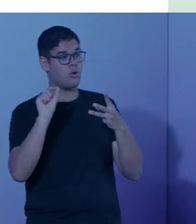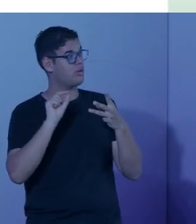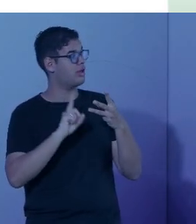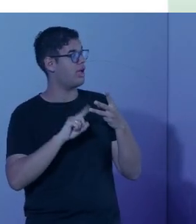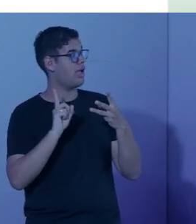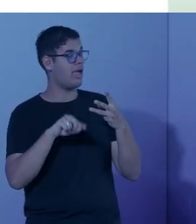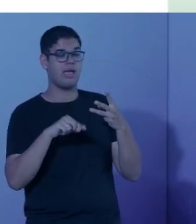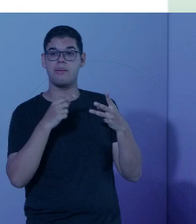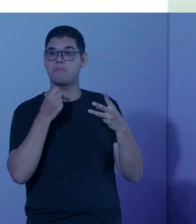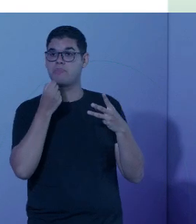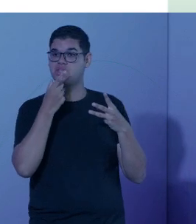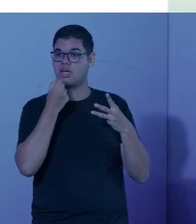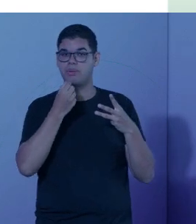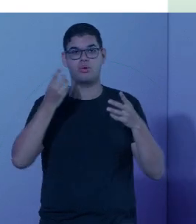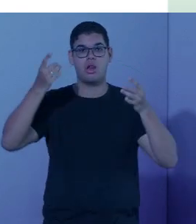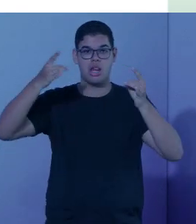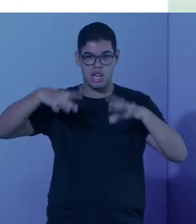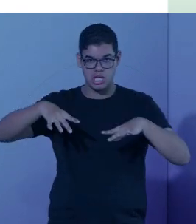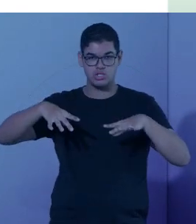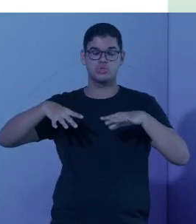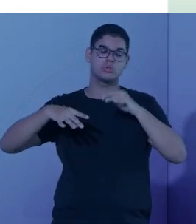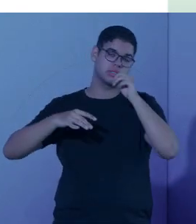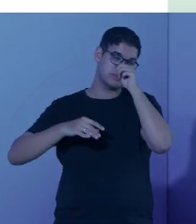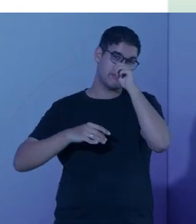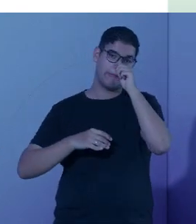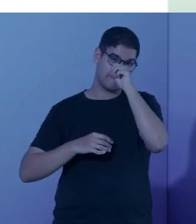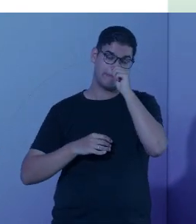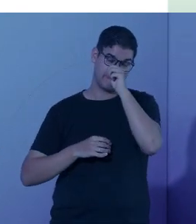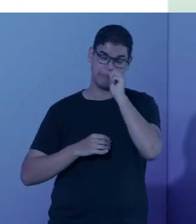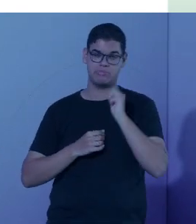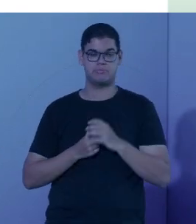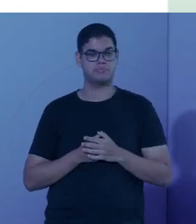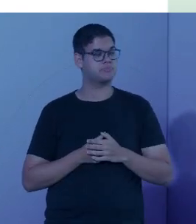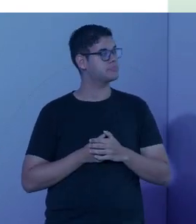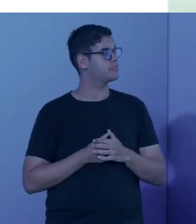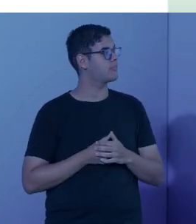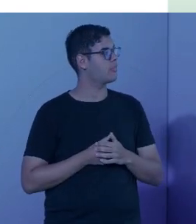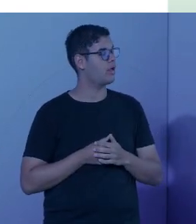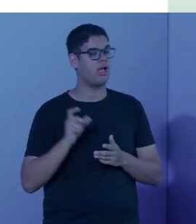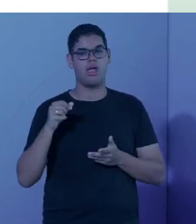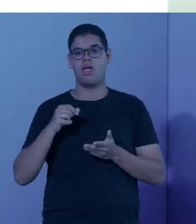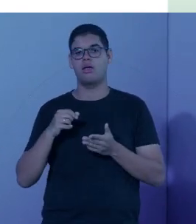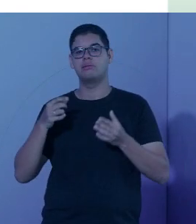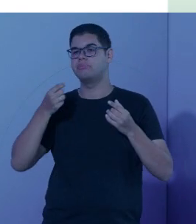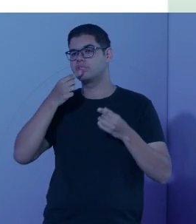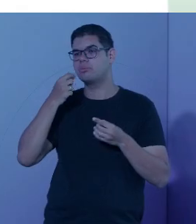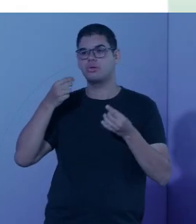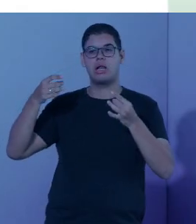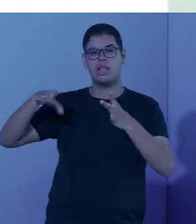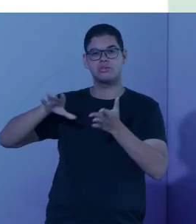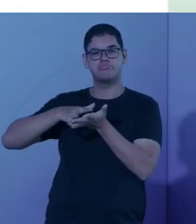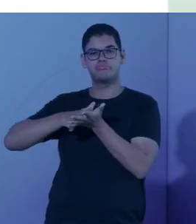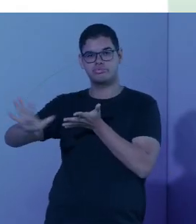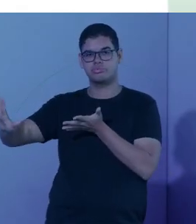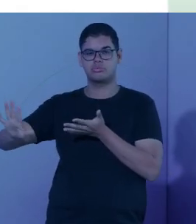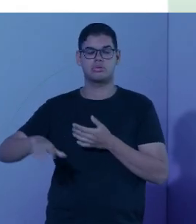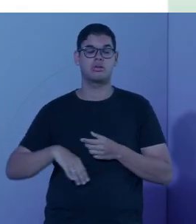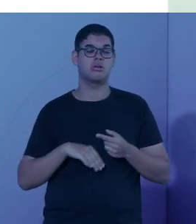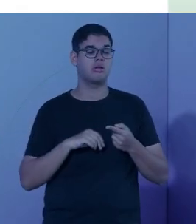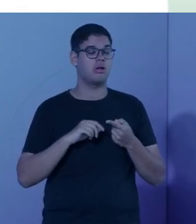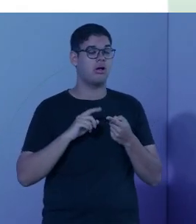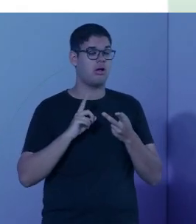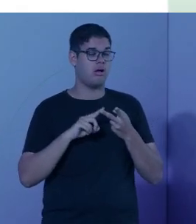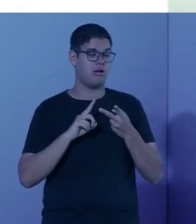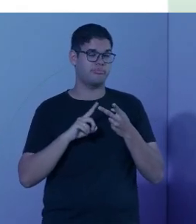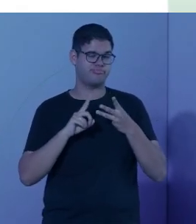prazo, a maior parte deles estão dispensados. Nessa parte do verde mais